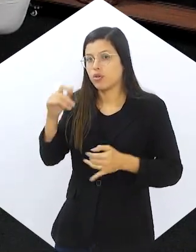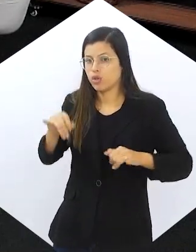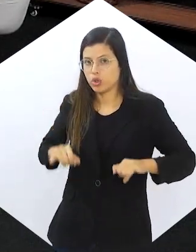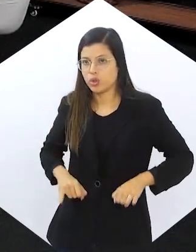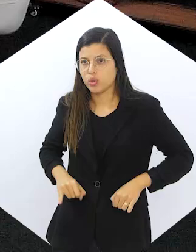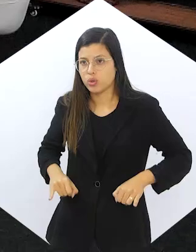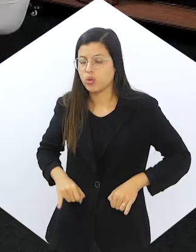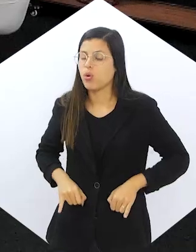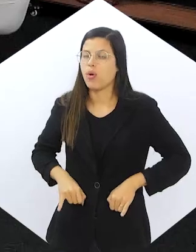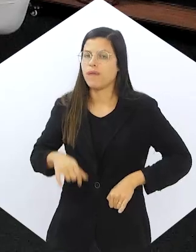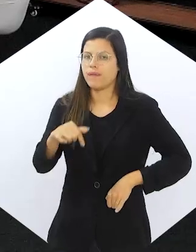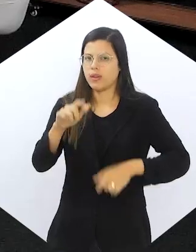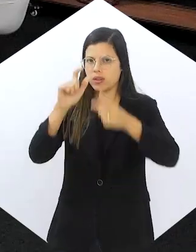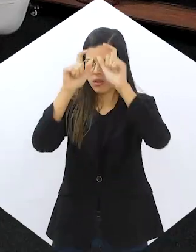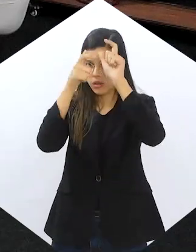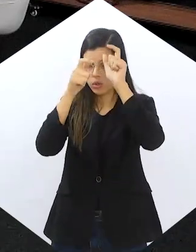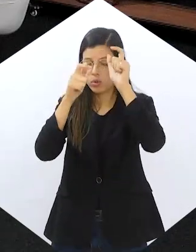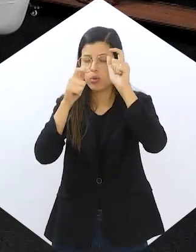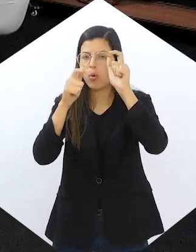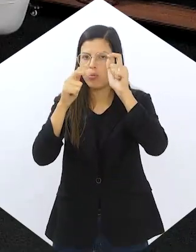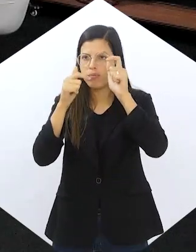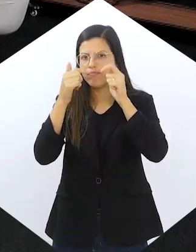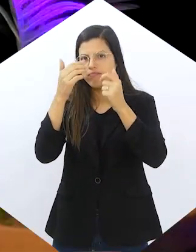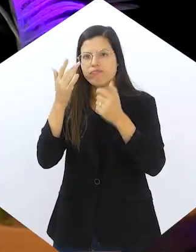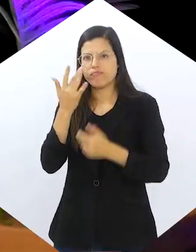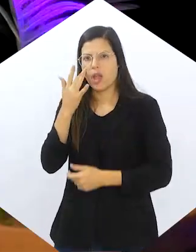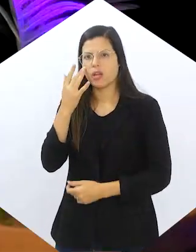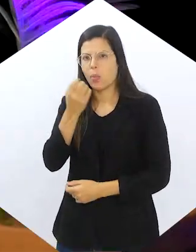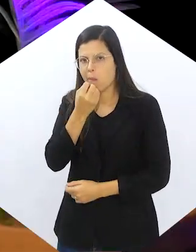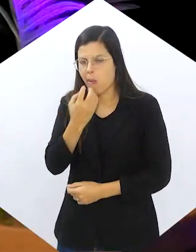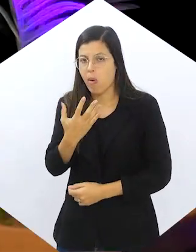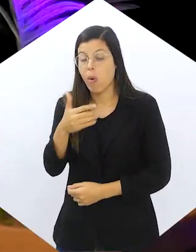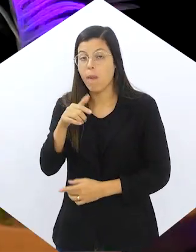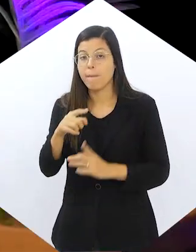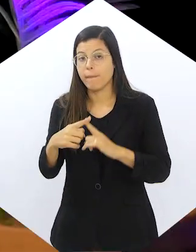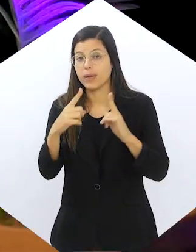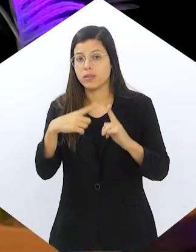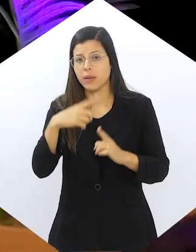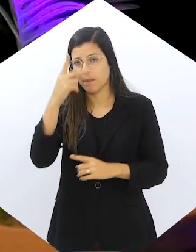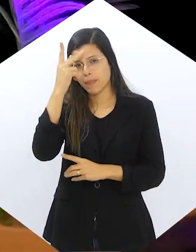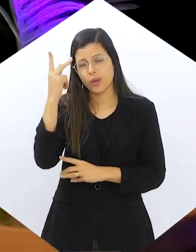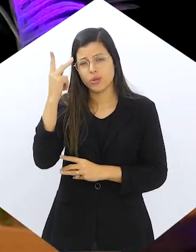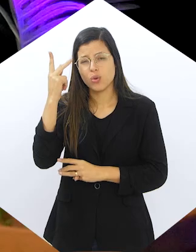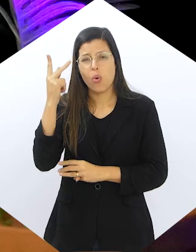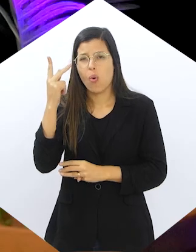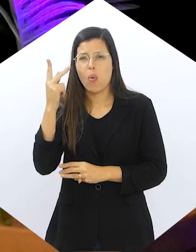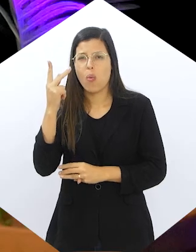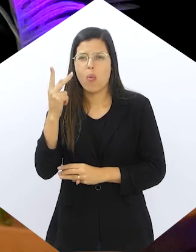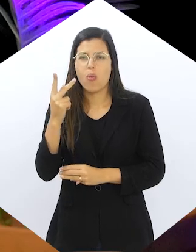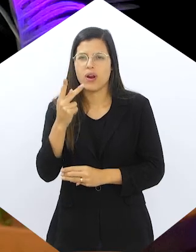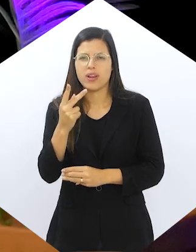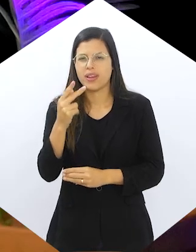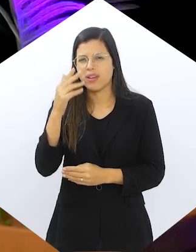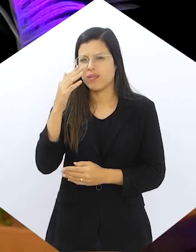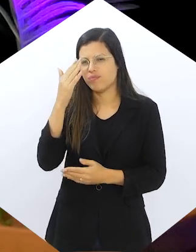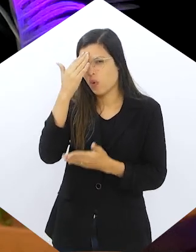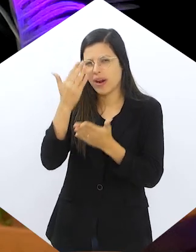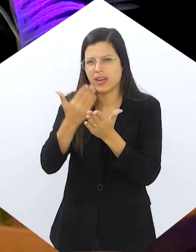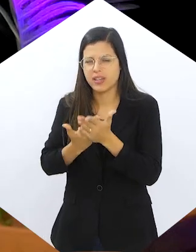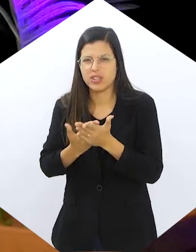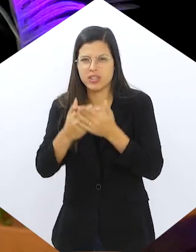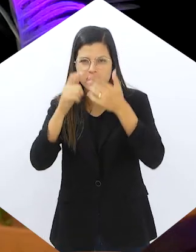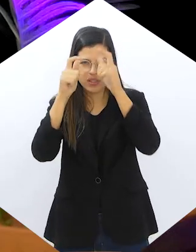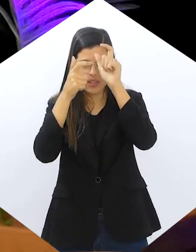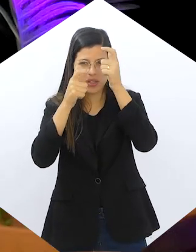desses transtornos, elas acham super válido. Mas tem aquelas pessoas que banalizam esse tipo de transtorno,